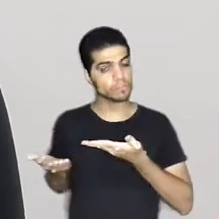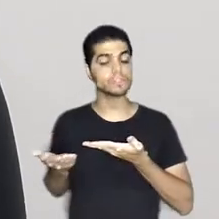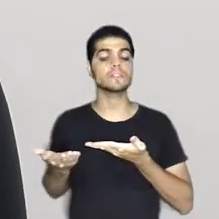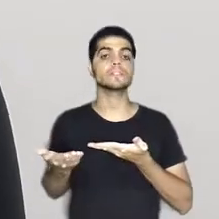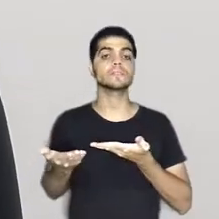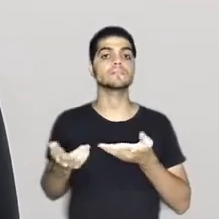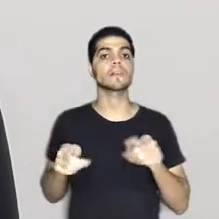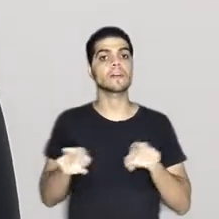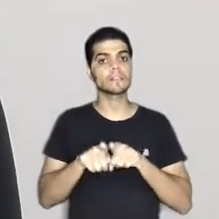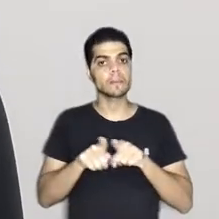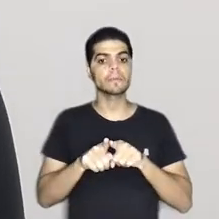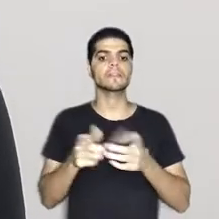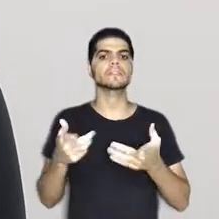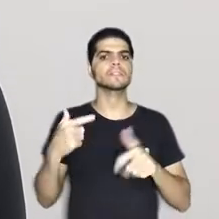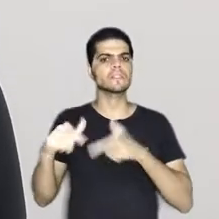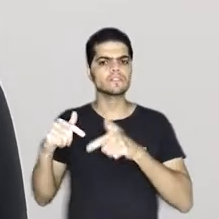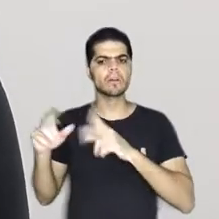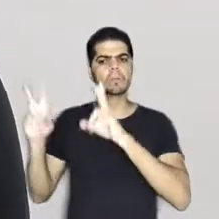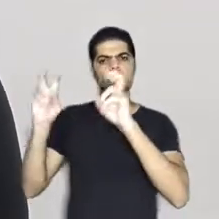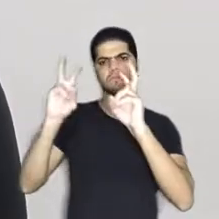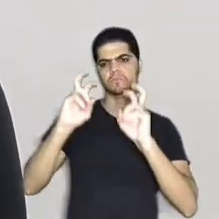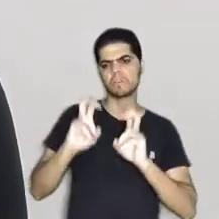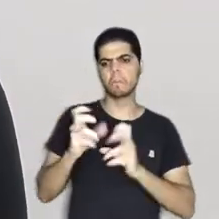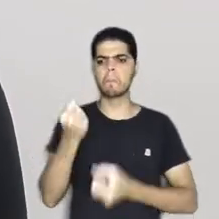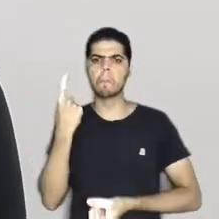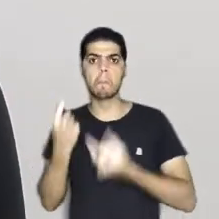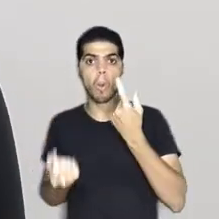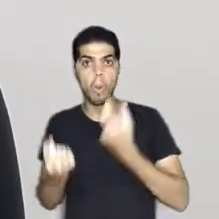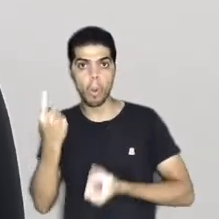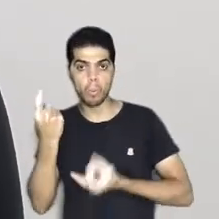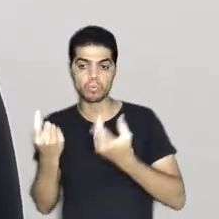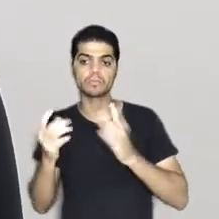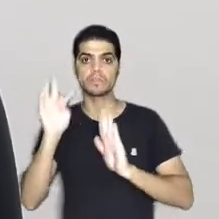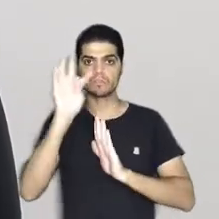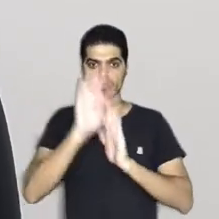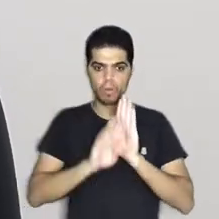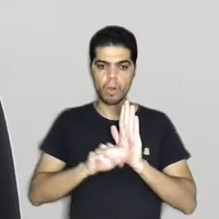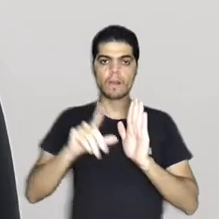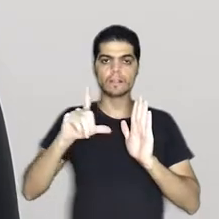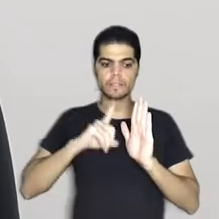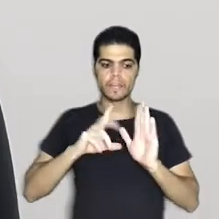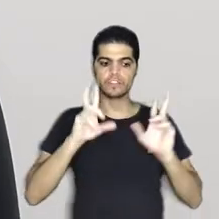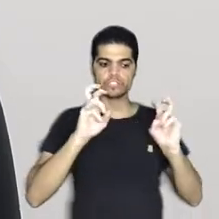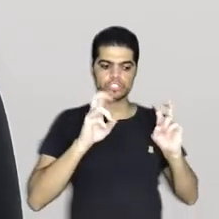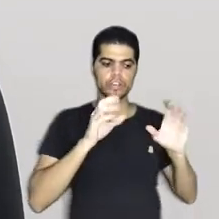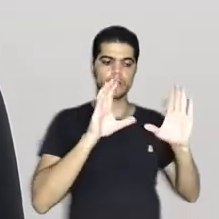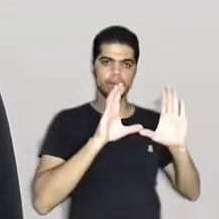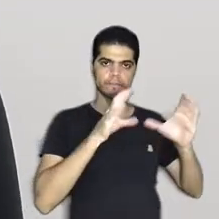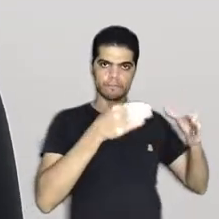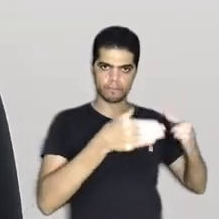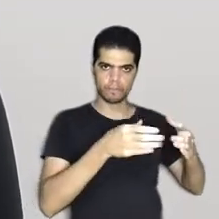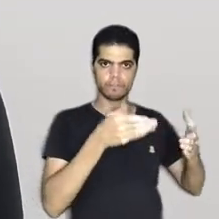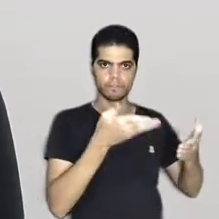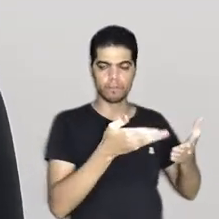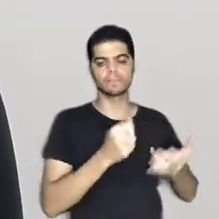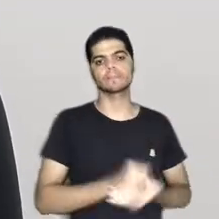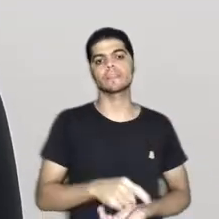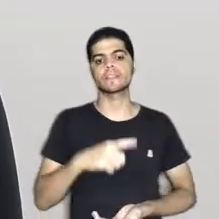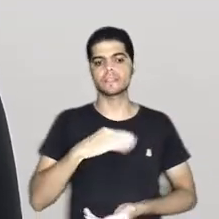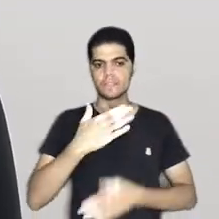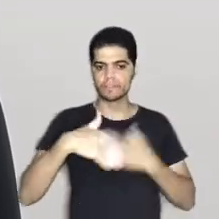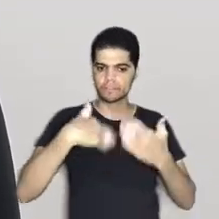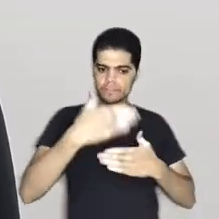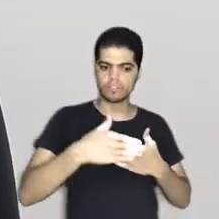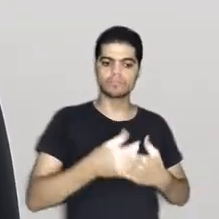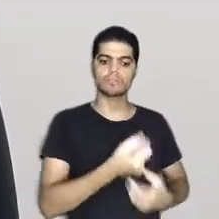vocês, existem poucos trabalhos sobre o tema, mas há alguma produção já sobre o tema de maçonaria e nos